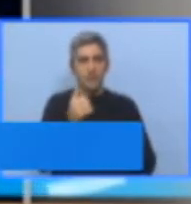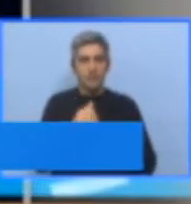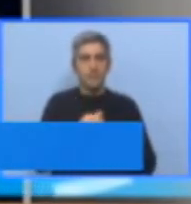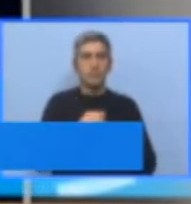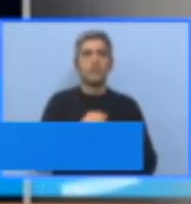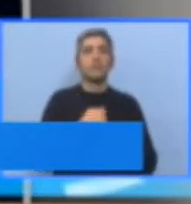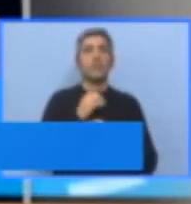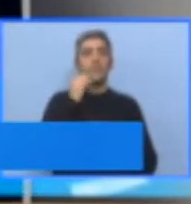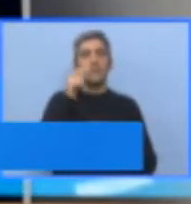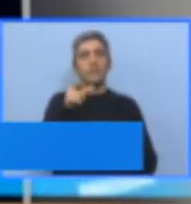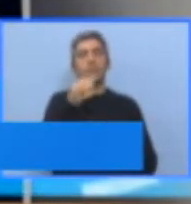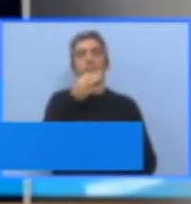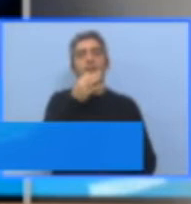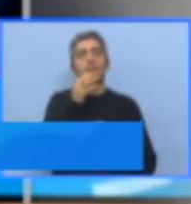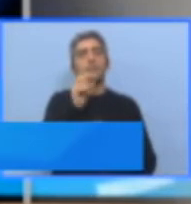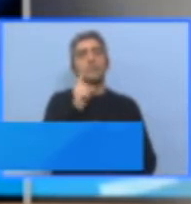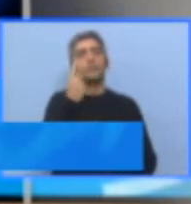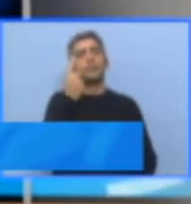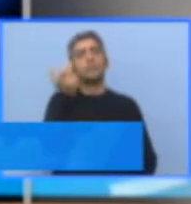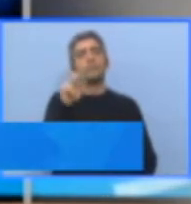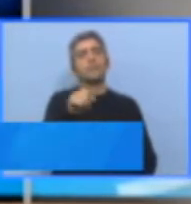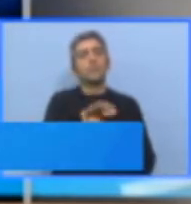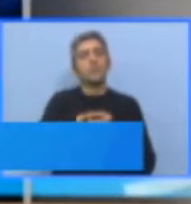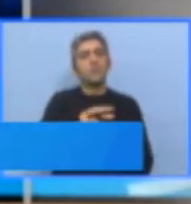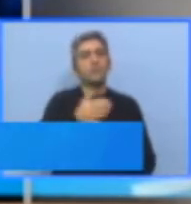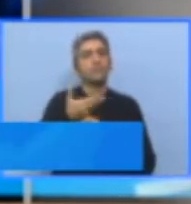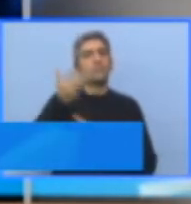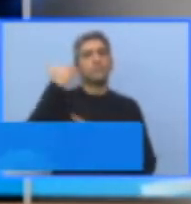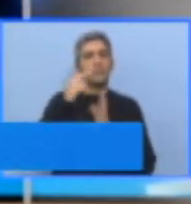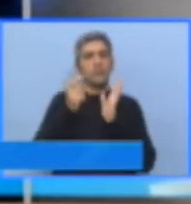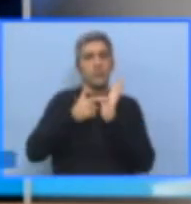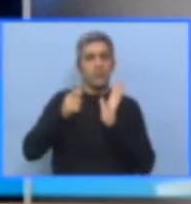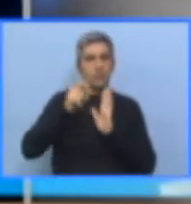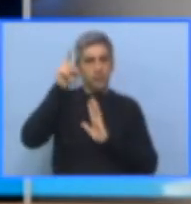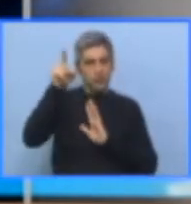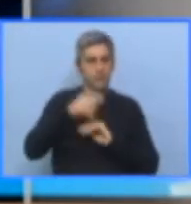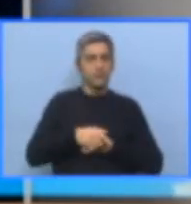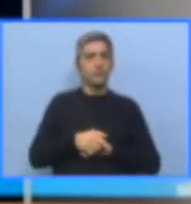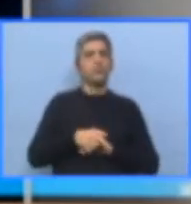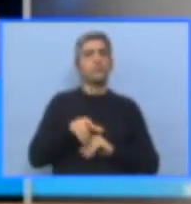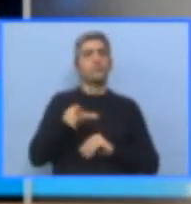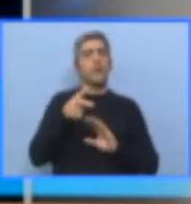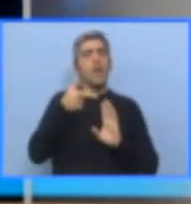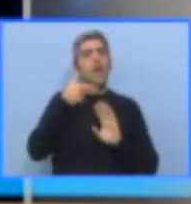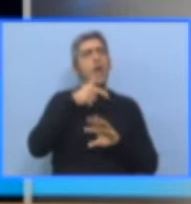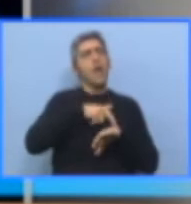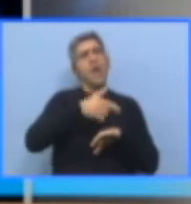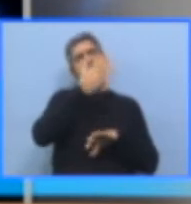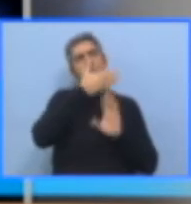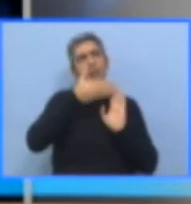é? O filme conta um episódio passado nos Estados Unidos. A dada altura